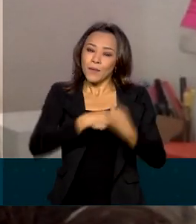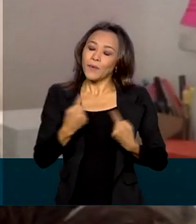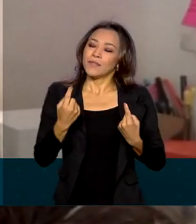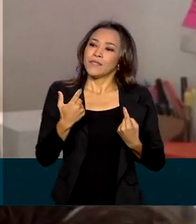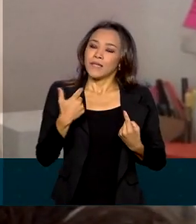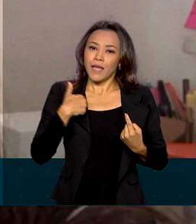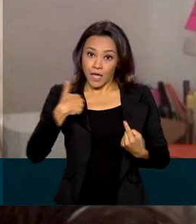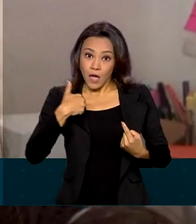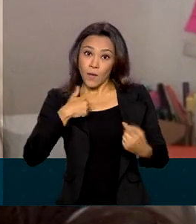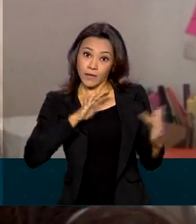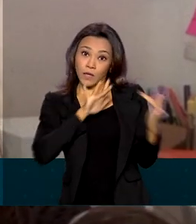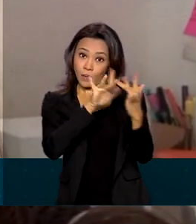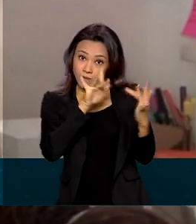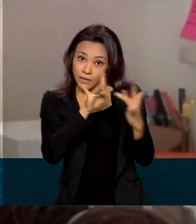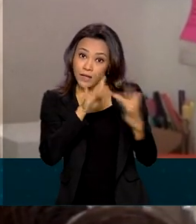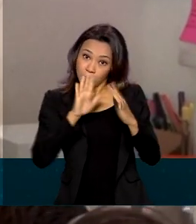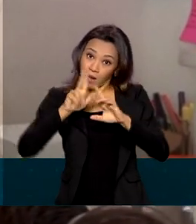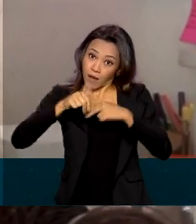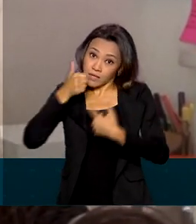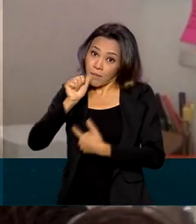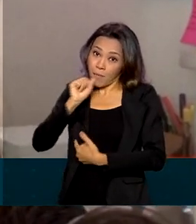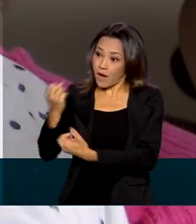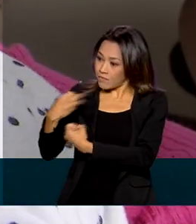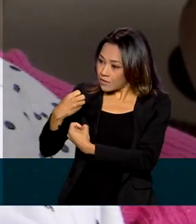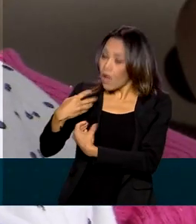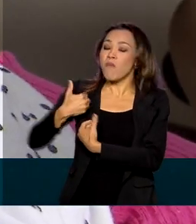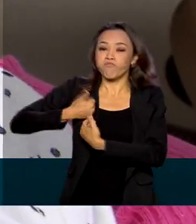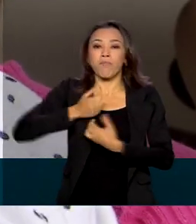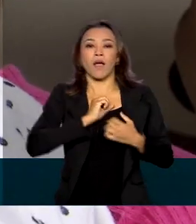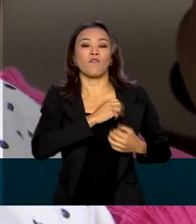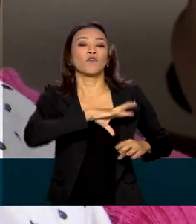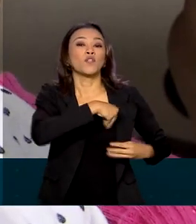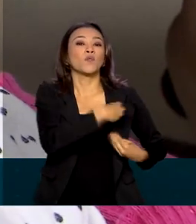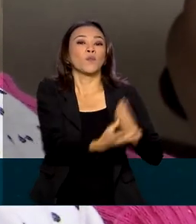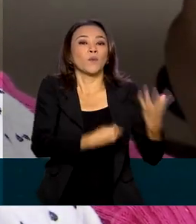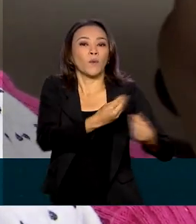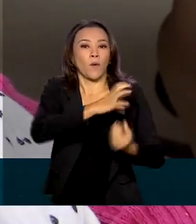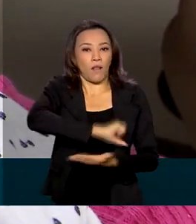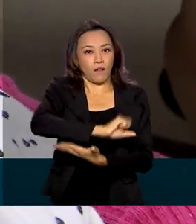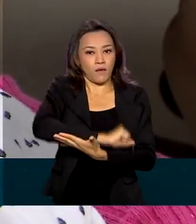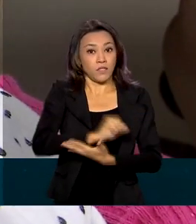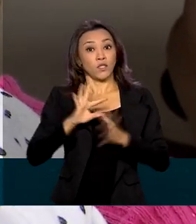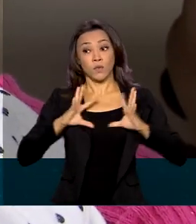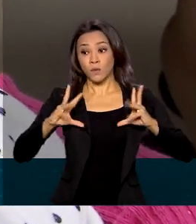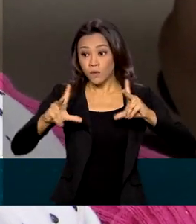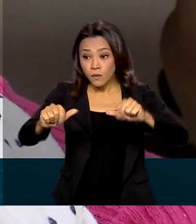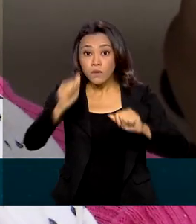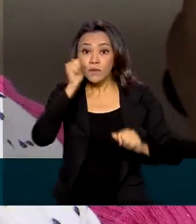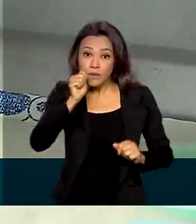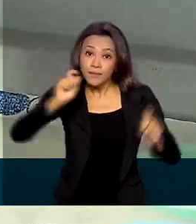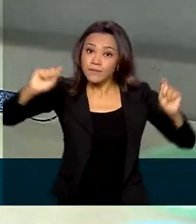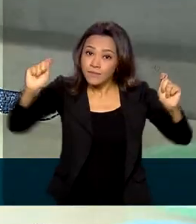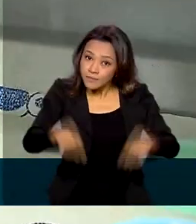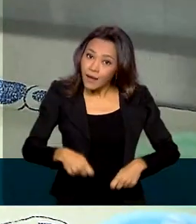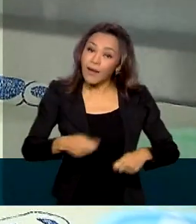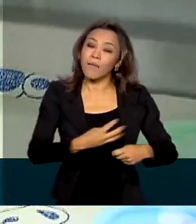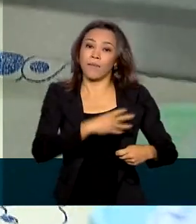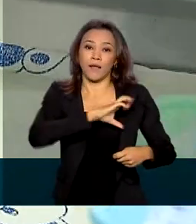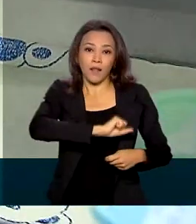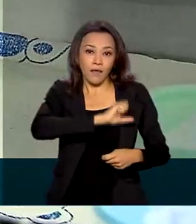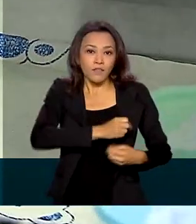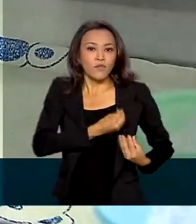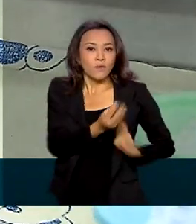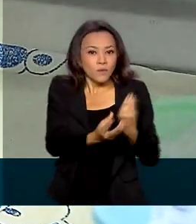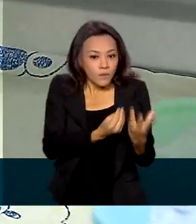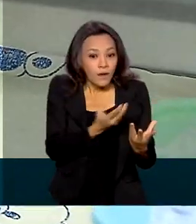com o pessoal do banco de leite e comecei a fazer as minhas doações. Toda mulher que amamenta é uma possível doadora. E campanha